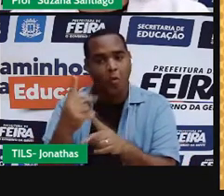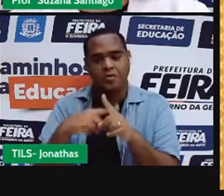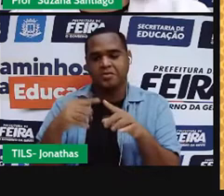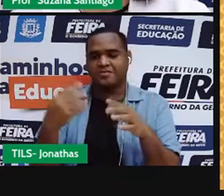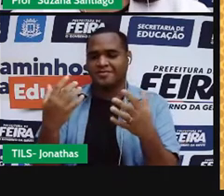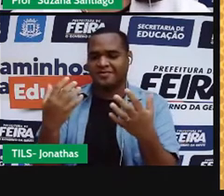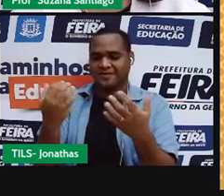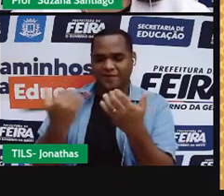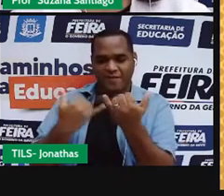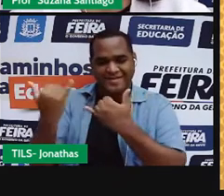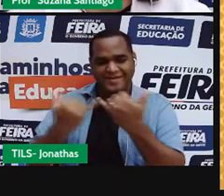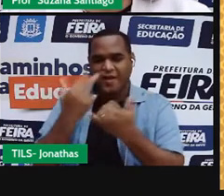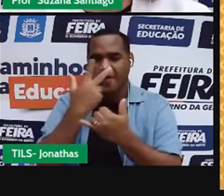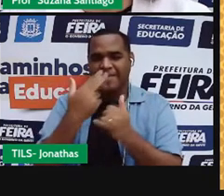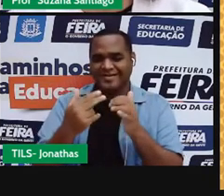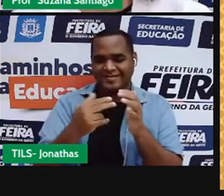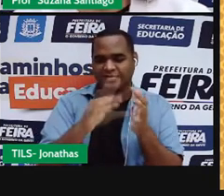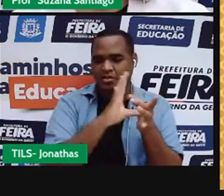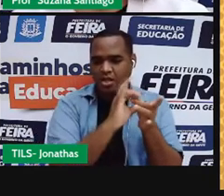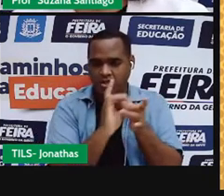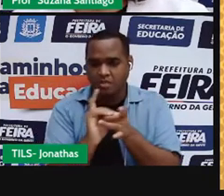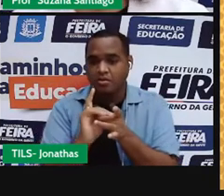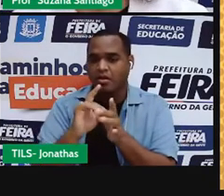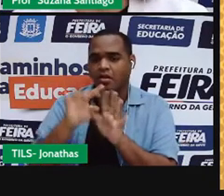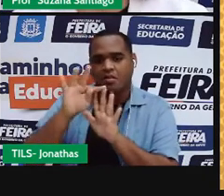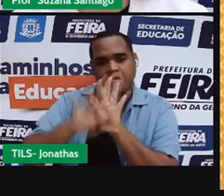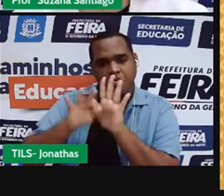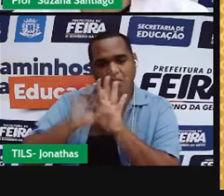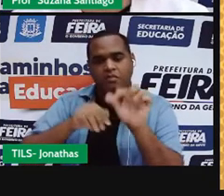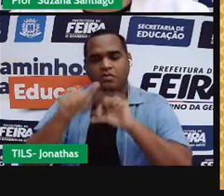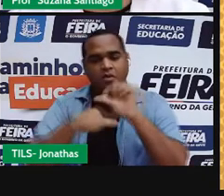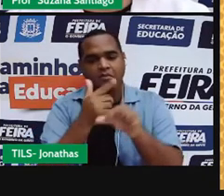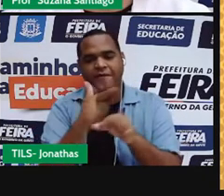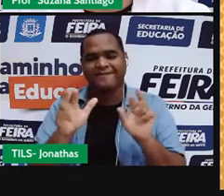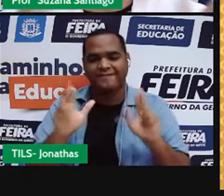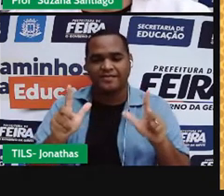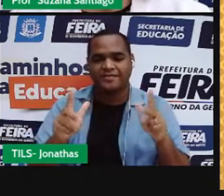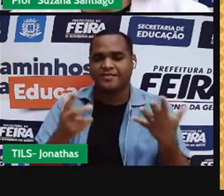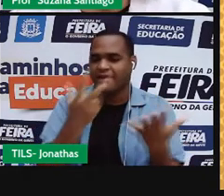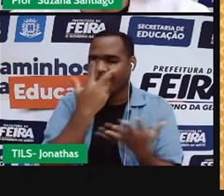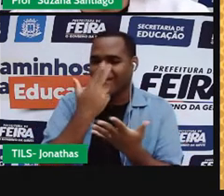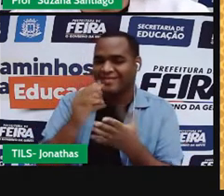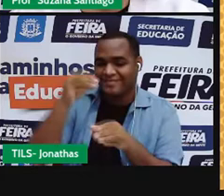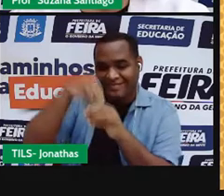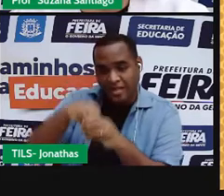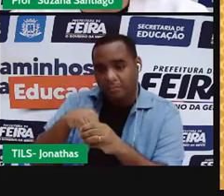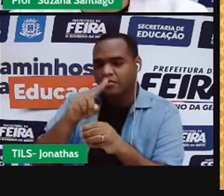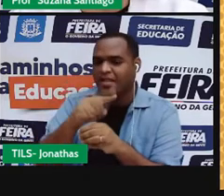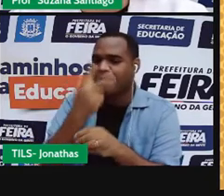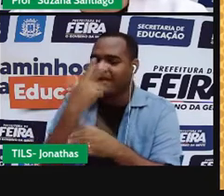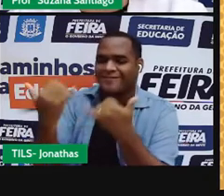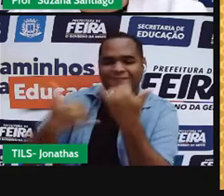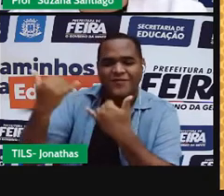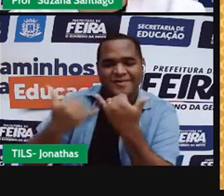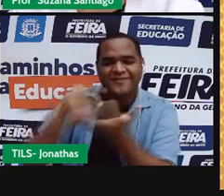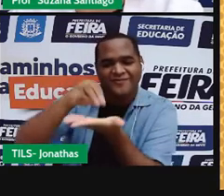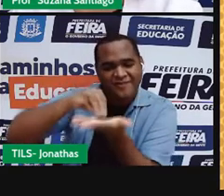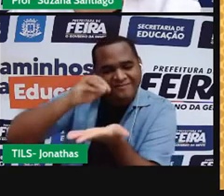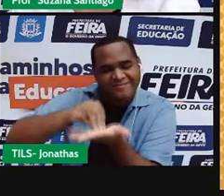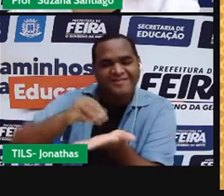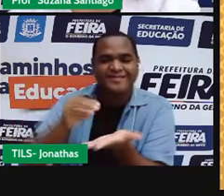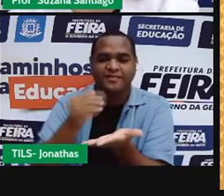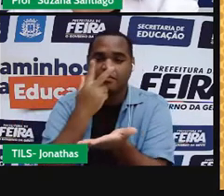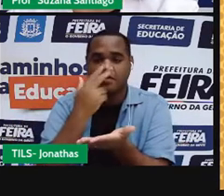e tiram do contexto, elas deturpam notícias. Então, elas estão dentro da desinformação, mas elas são feitas